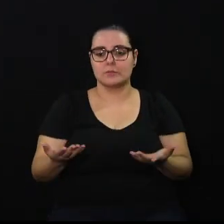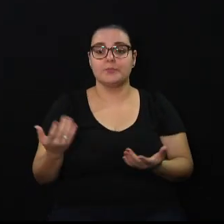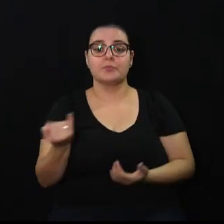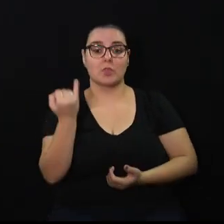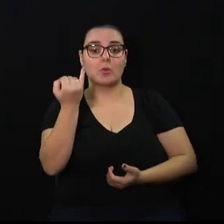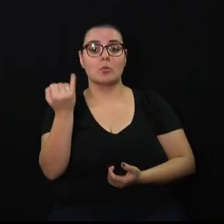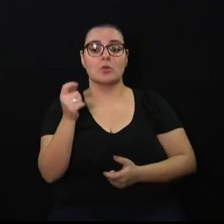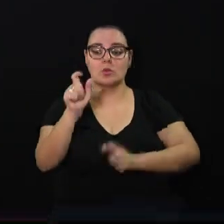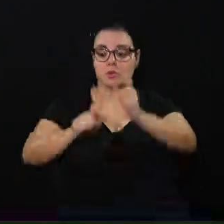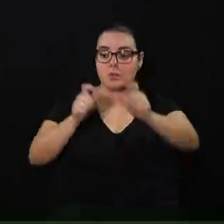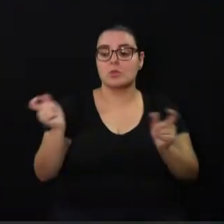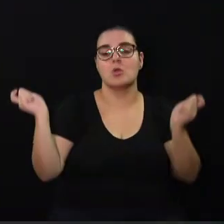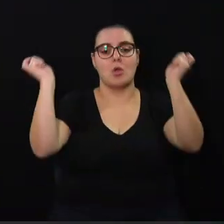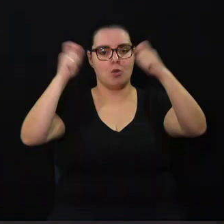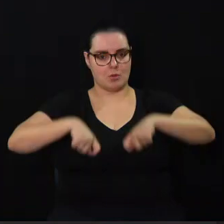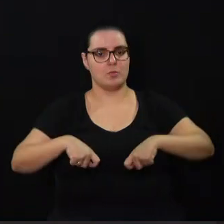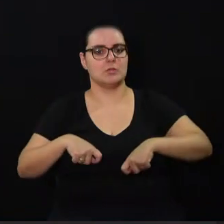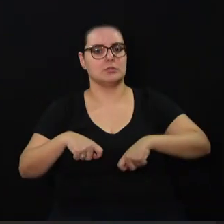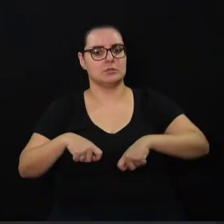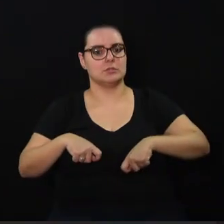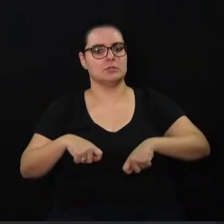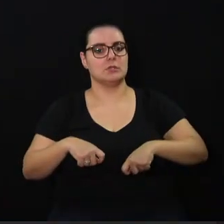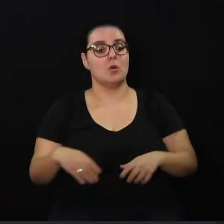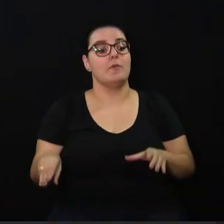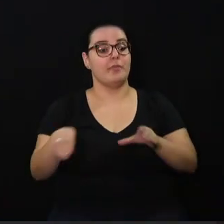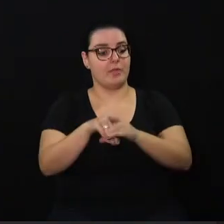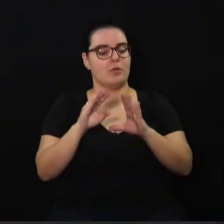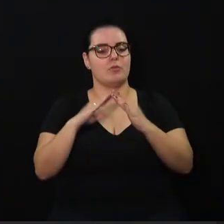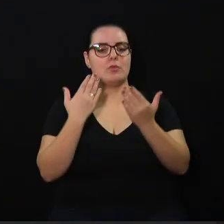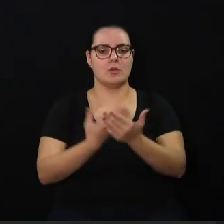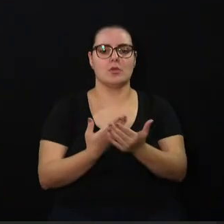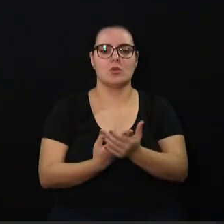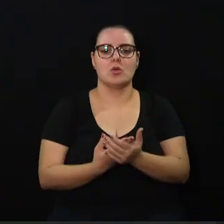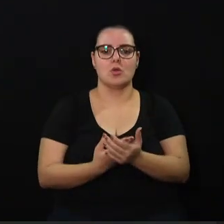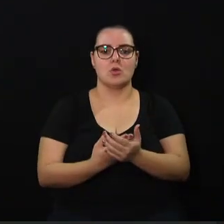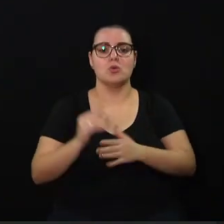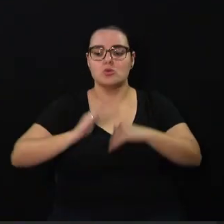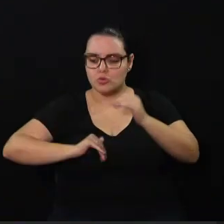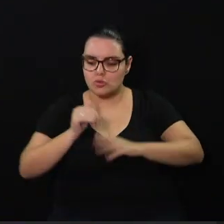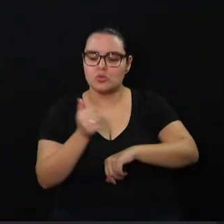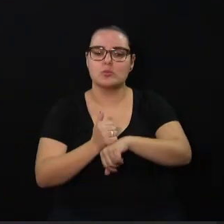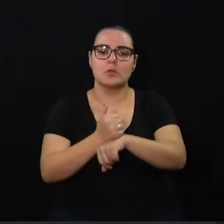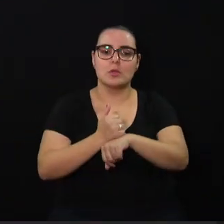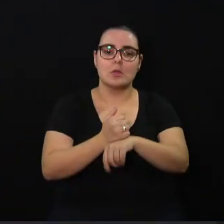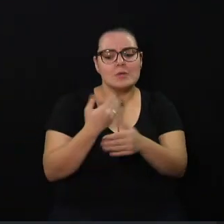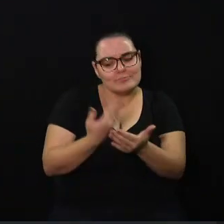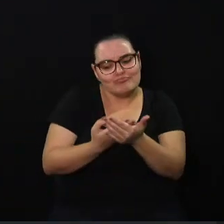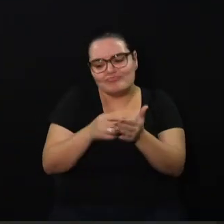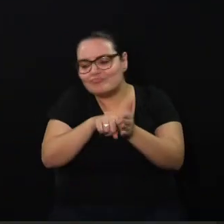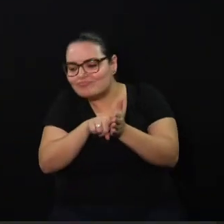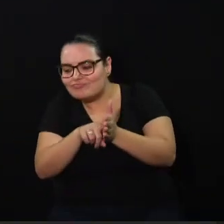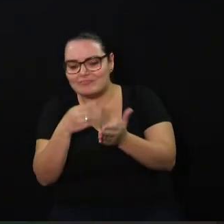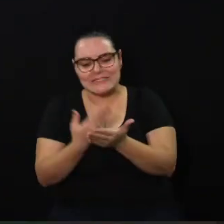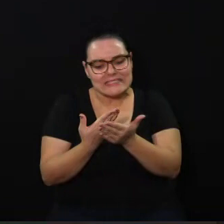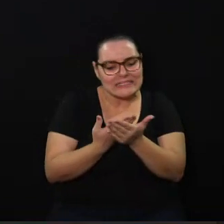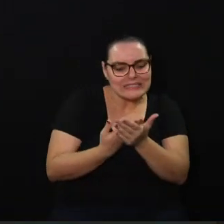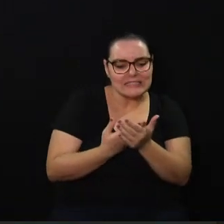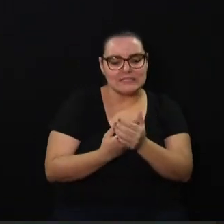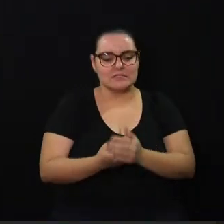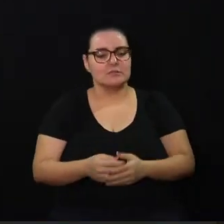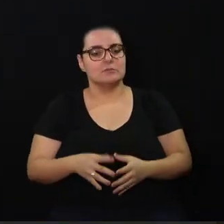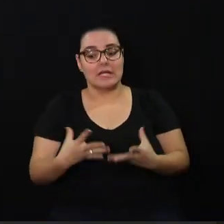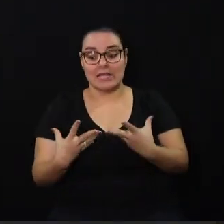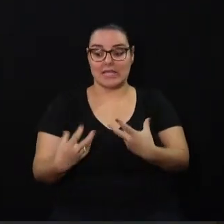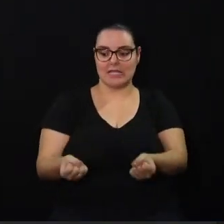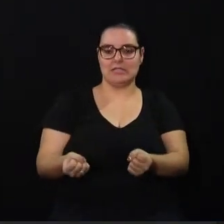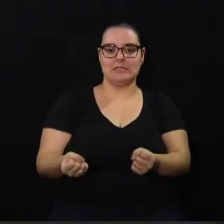capacitação de todos os profissionais dentro dessa escola nesse sentido mesmo de estudar para receber essa criança não é eu já sei eu já